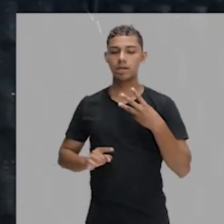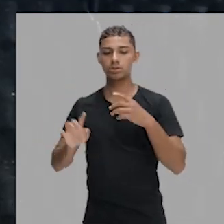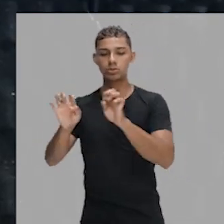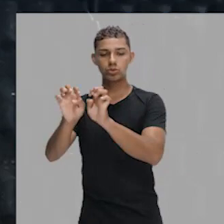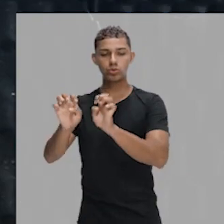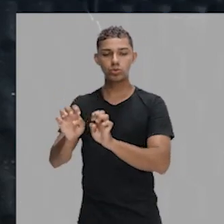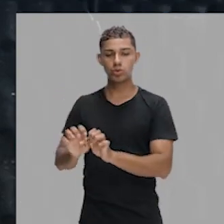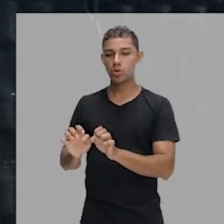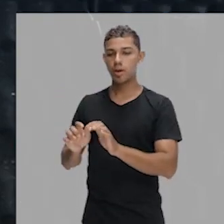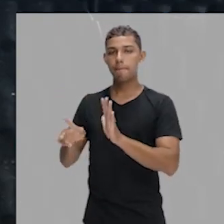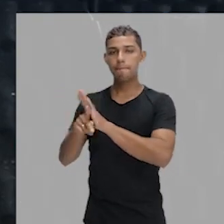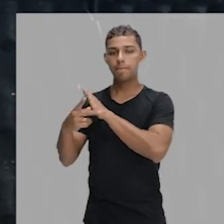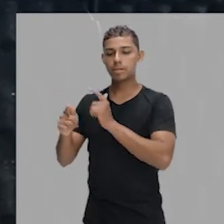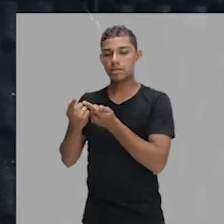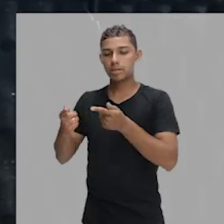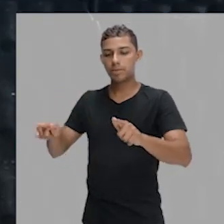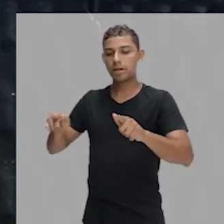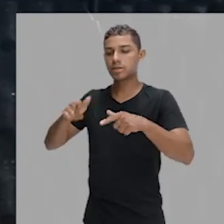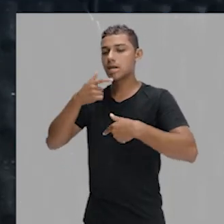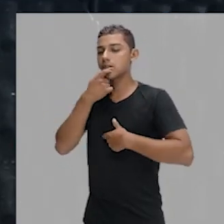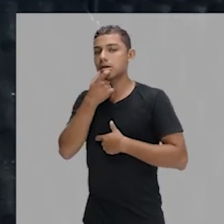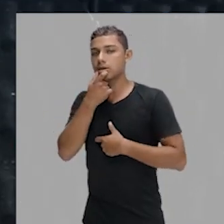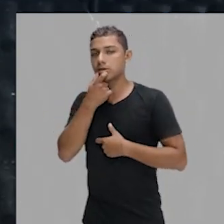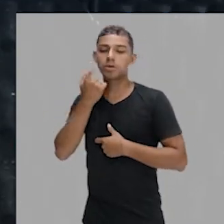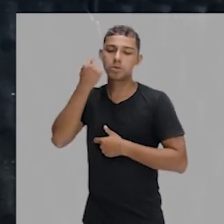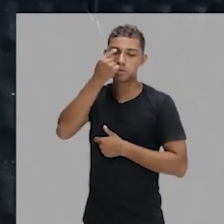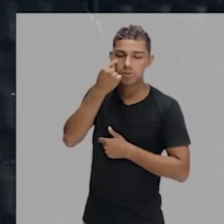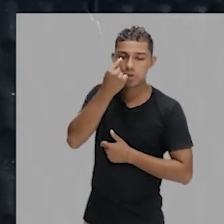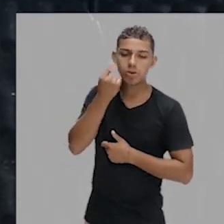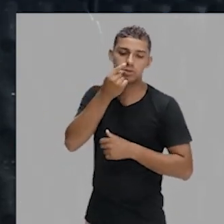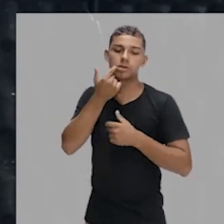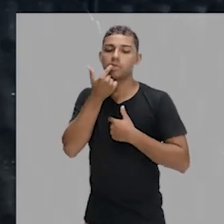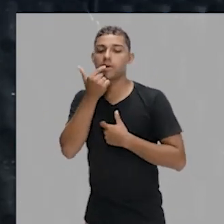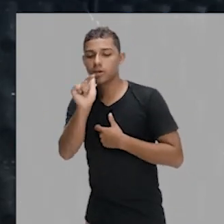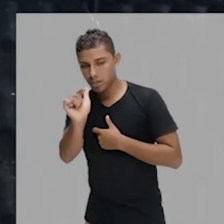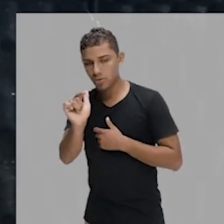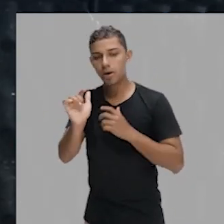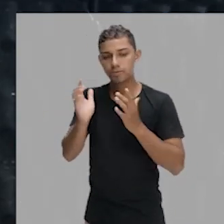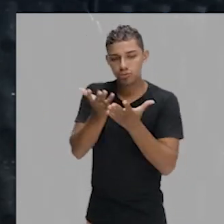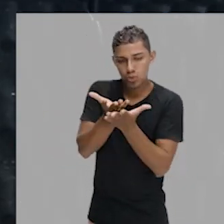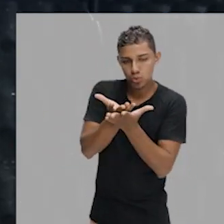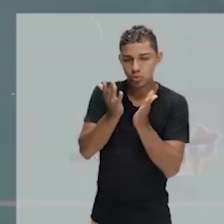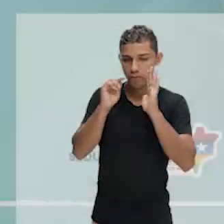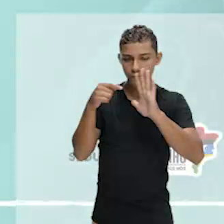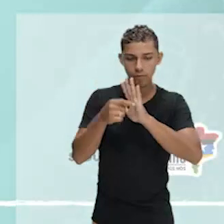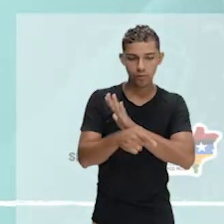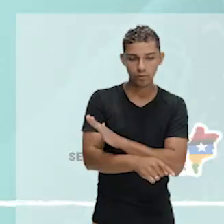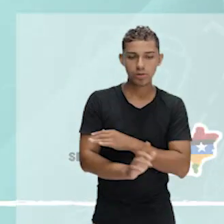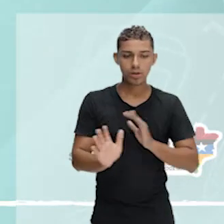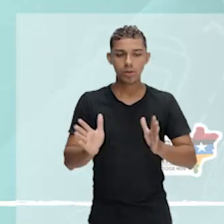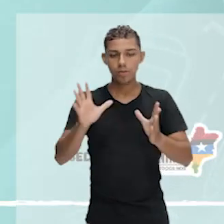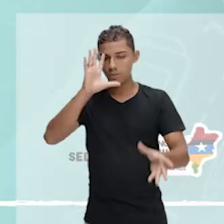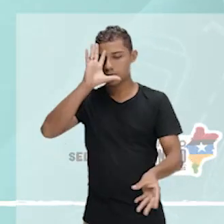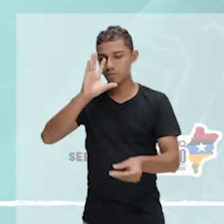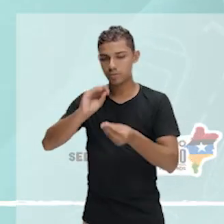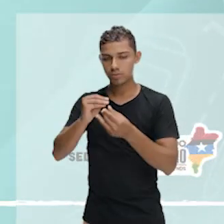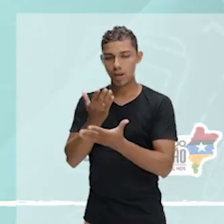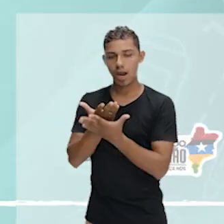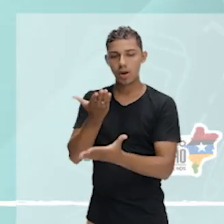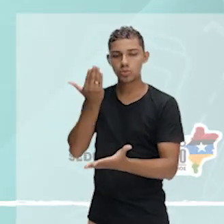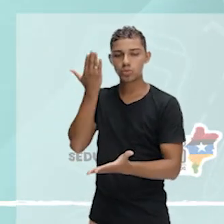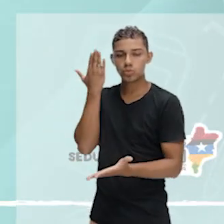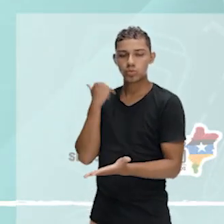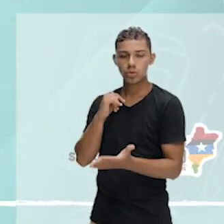certo? Então, olha só, falando do presente simples, recapitulando o que nós vimos numa aula anterior. Primeiro,